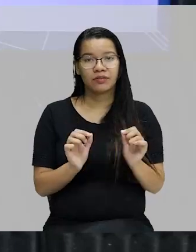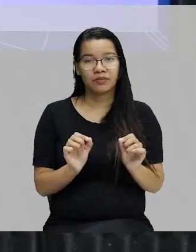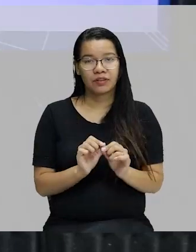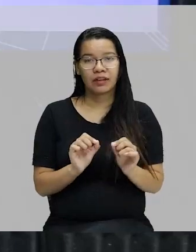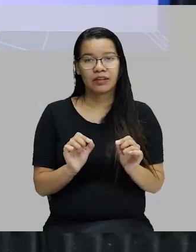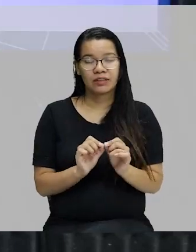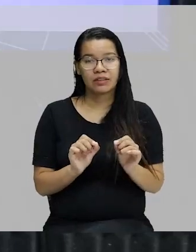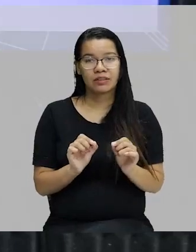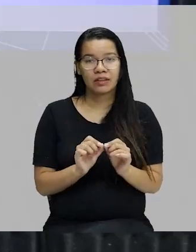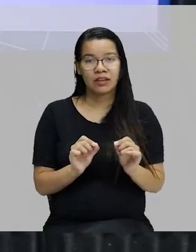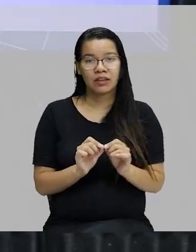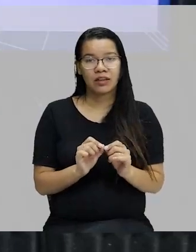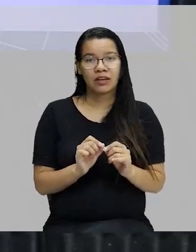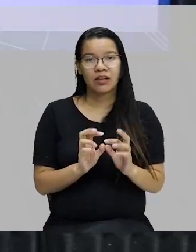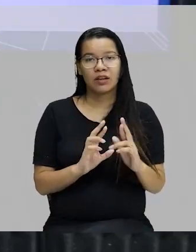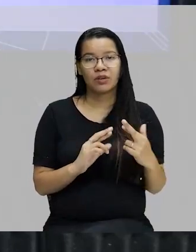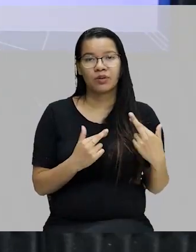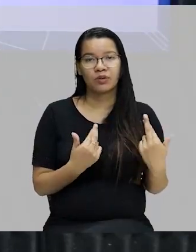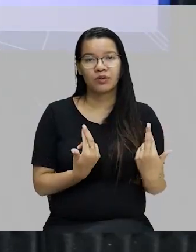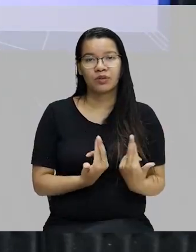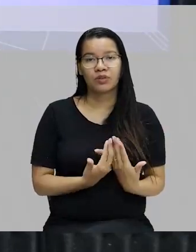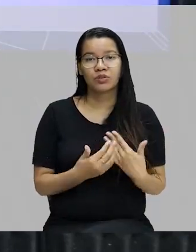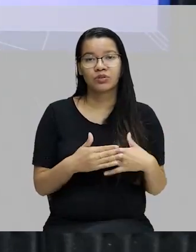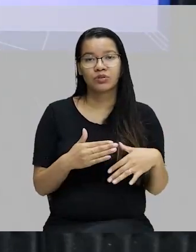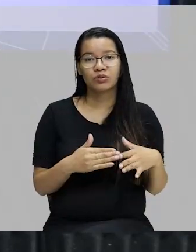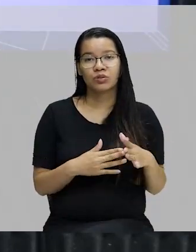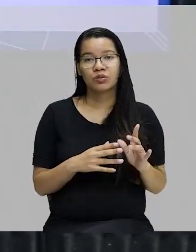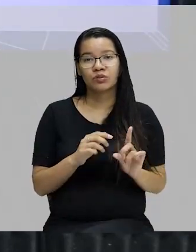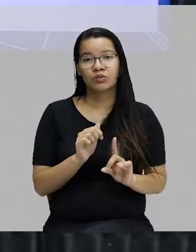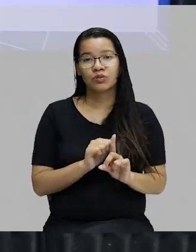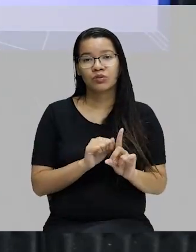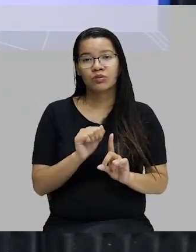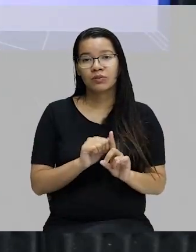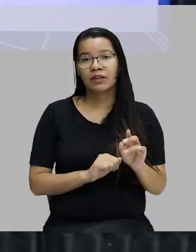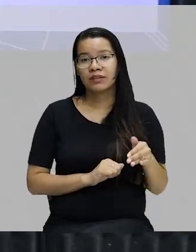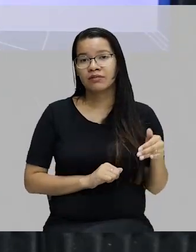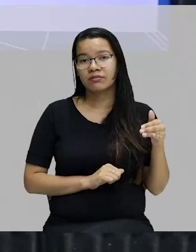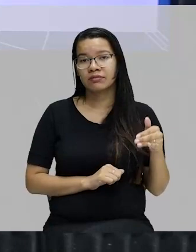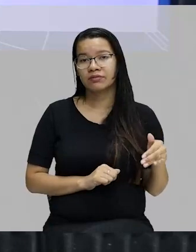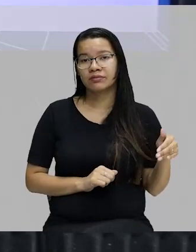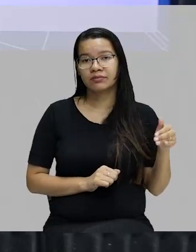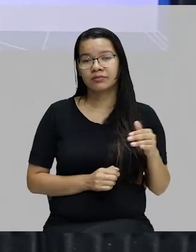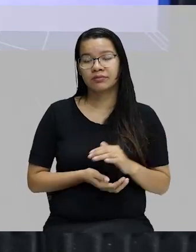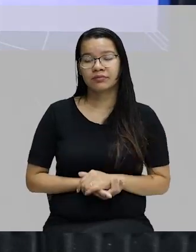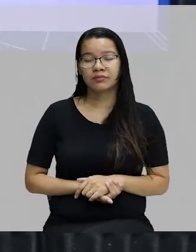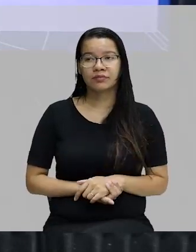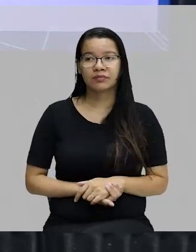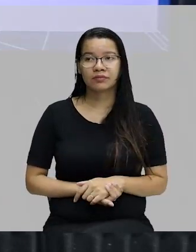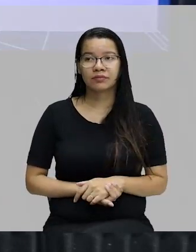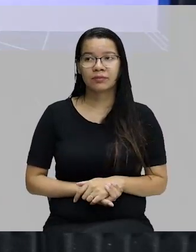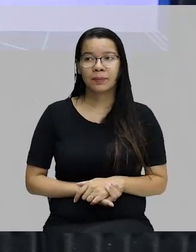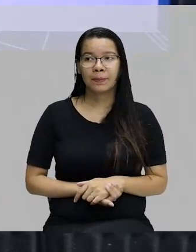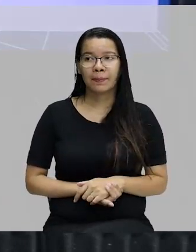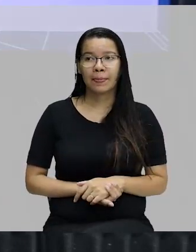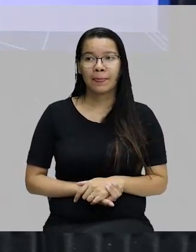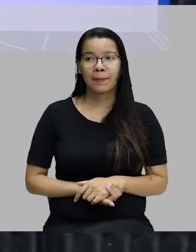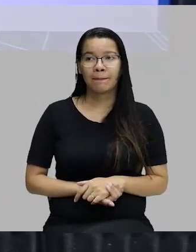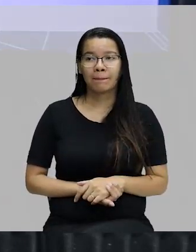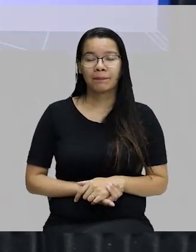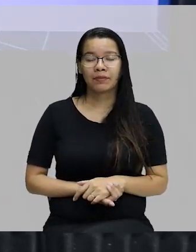ela conduz reuniões mensalmente, quer dizer, com qual frequência as reuniões acontecem. Num caso, ele